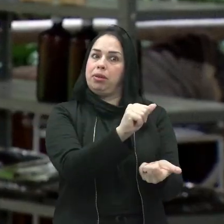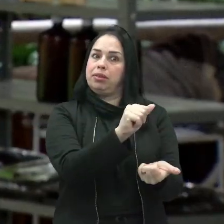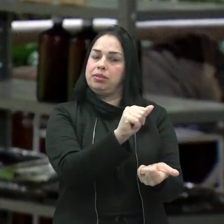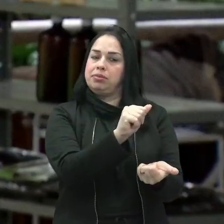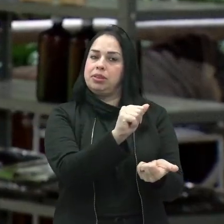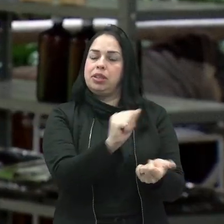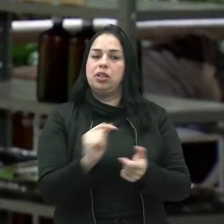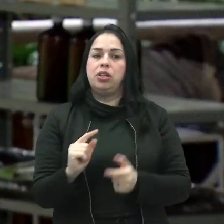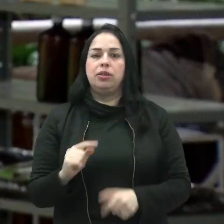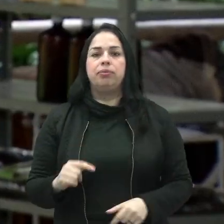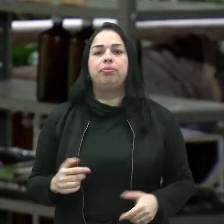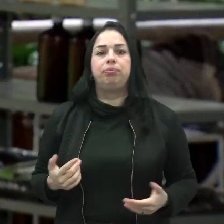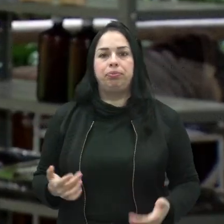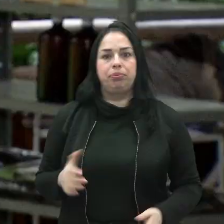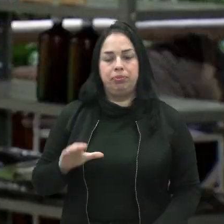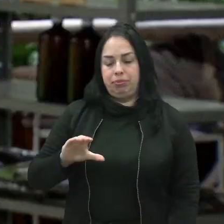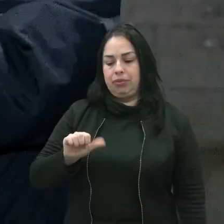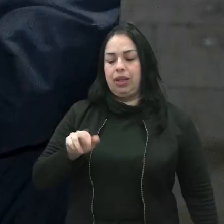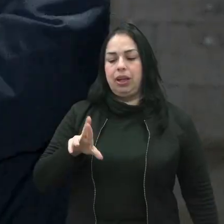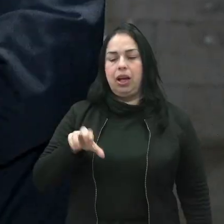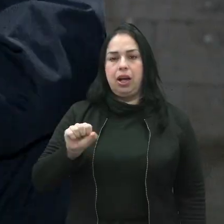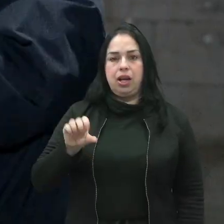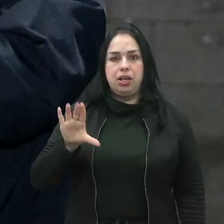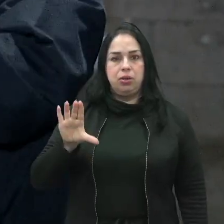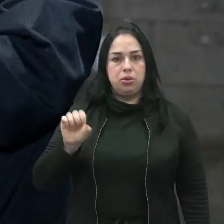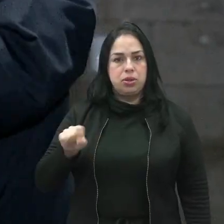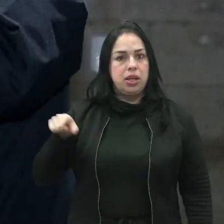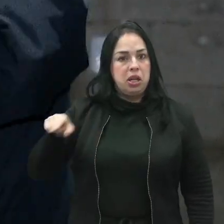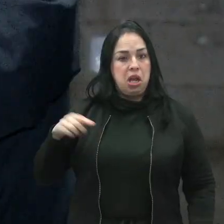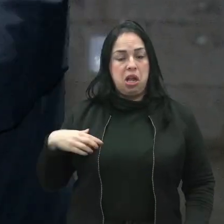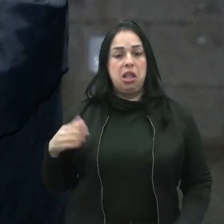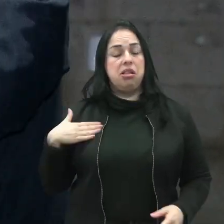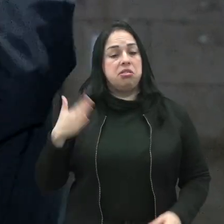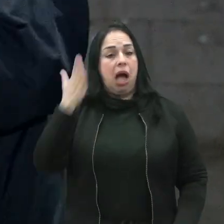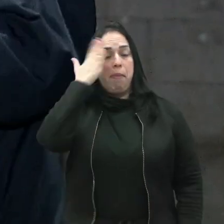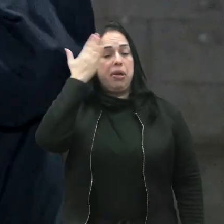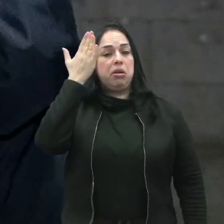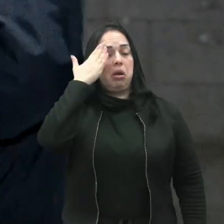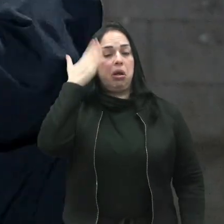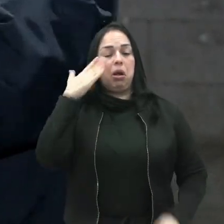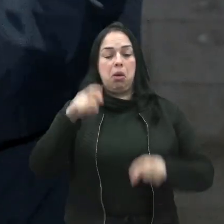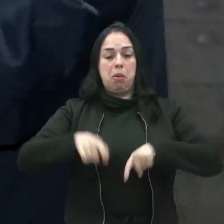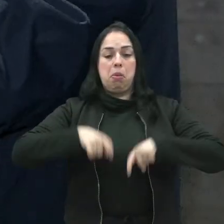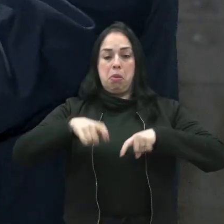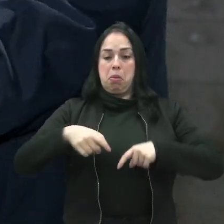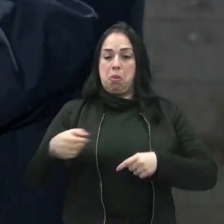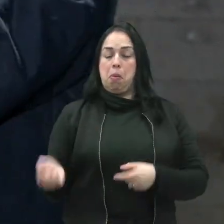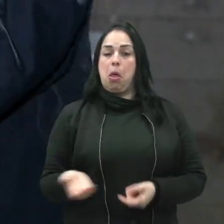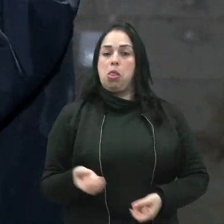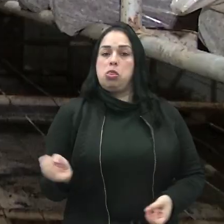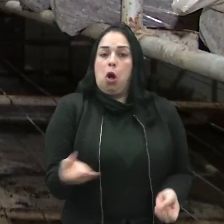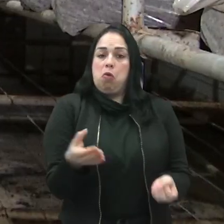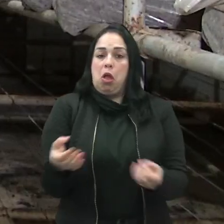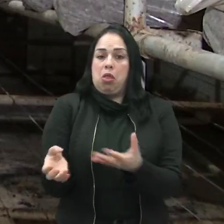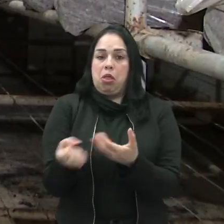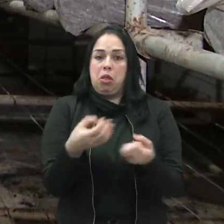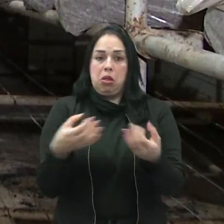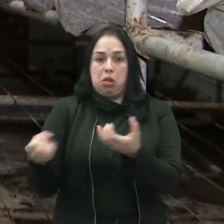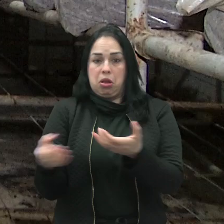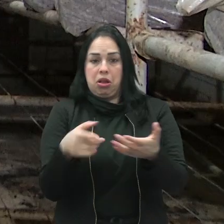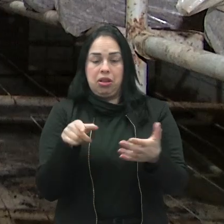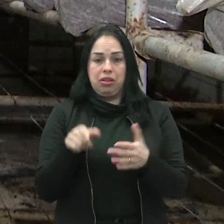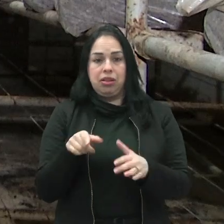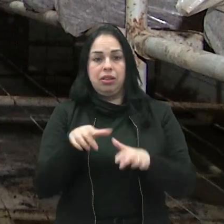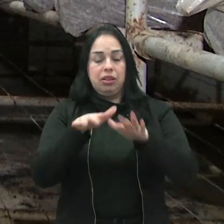mercado internacional. A gente faz exportação. Carlos se considera um tipo mais moderno de produtor rural. Ele ultrapassa